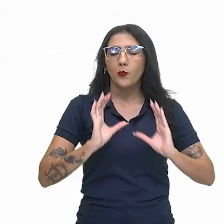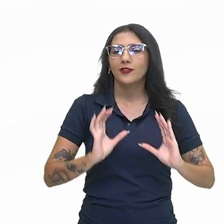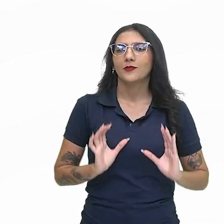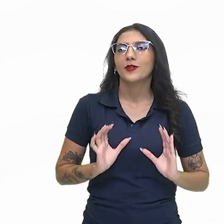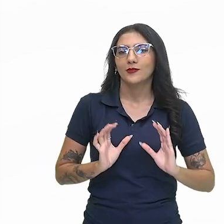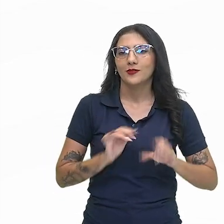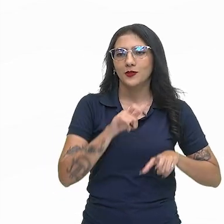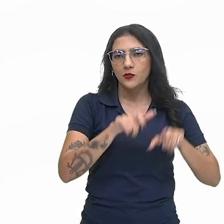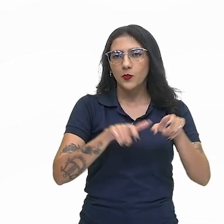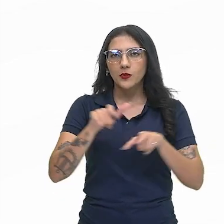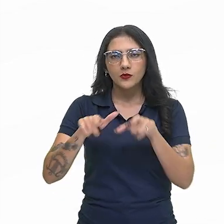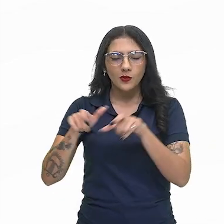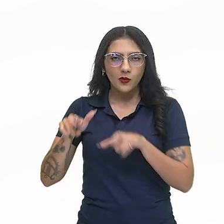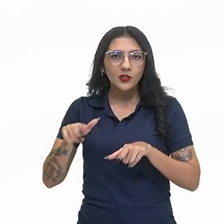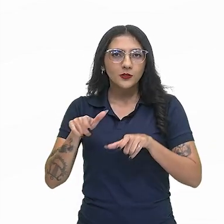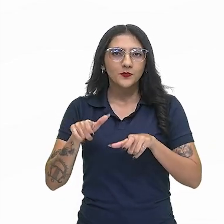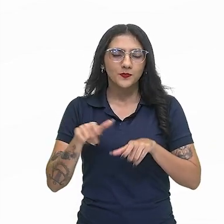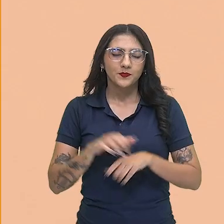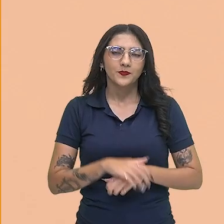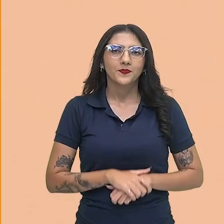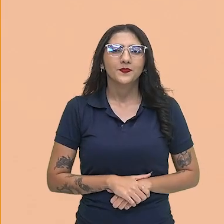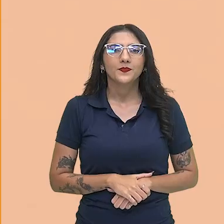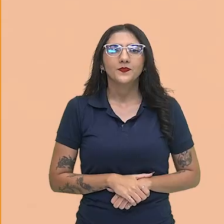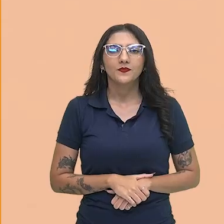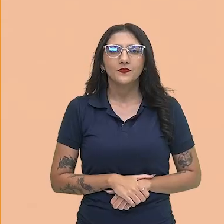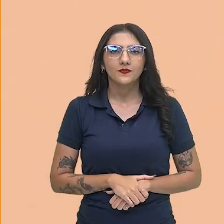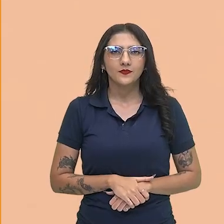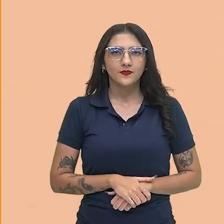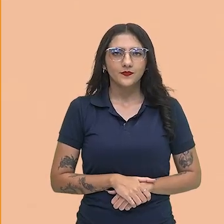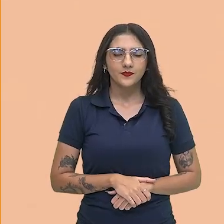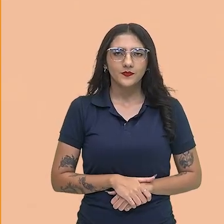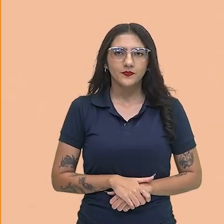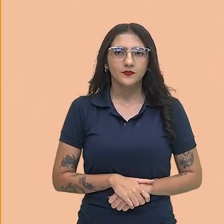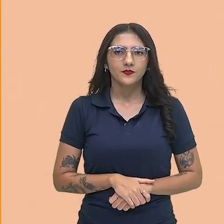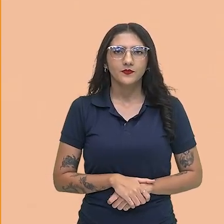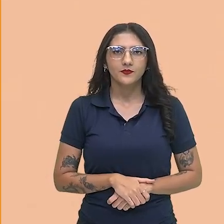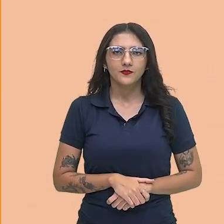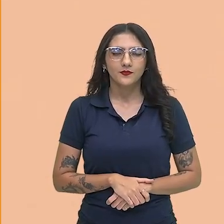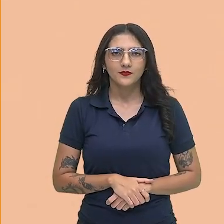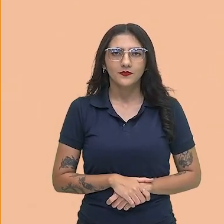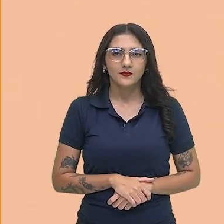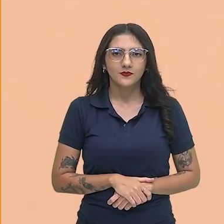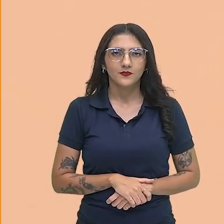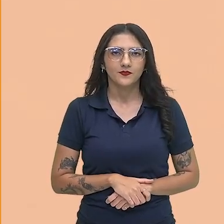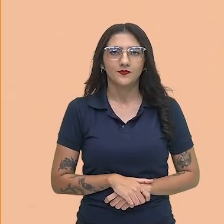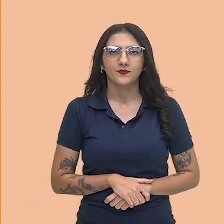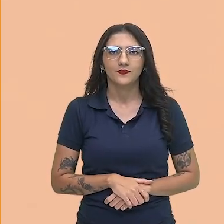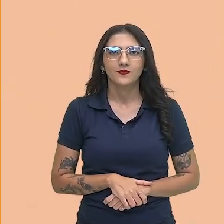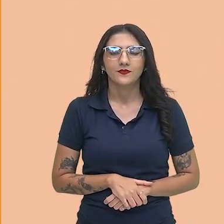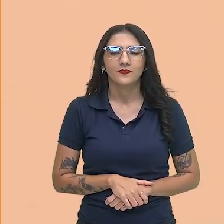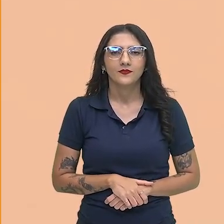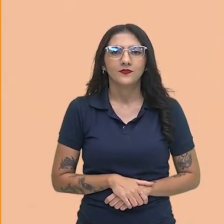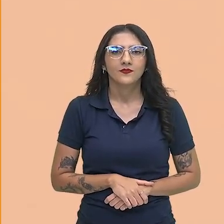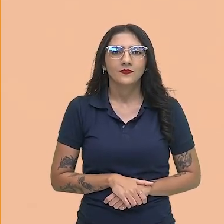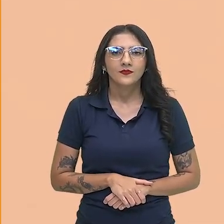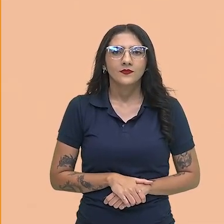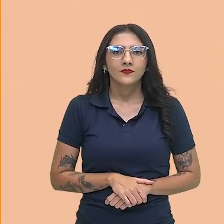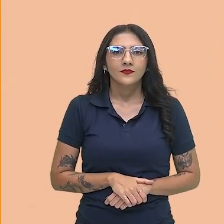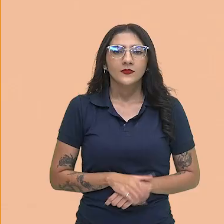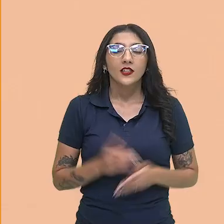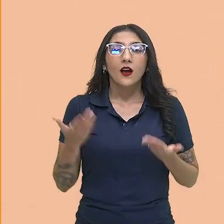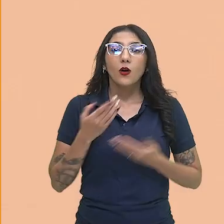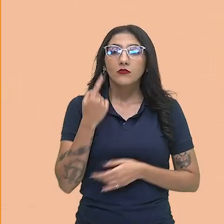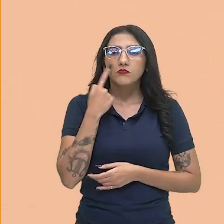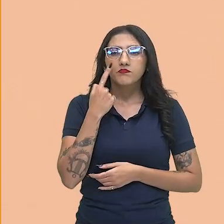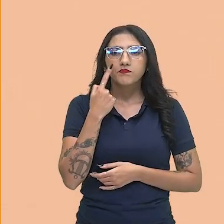ele parte aí dessa questão, certo? Muito bem. E aí nós vamos ver agora um pequeno